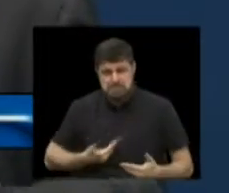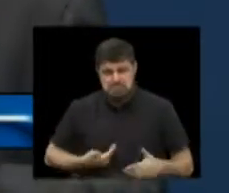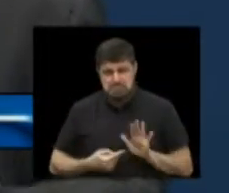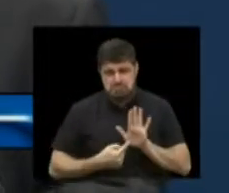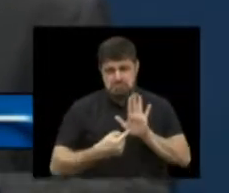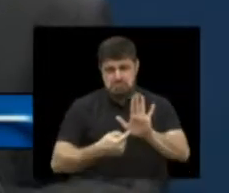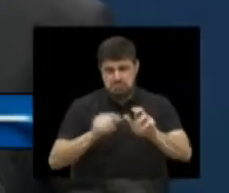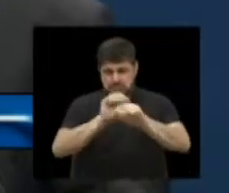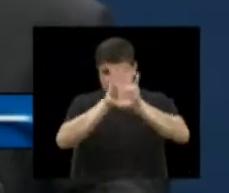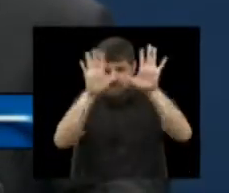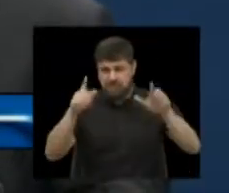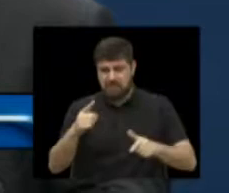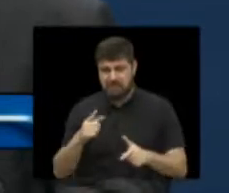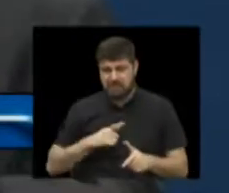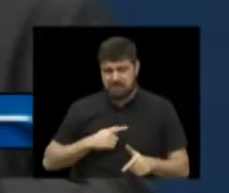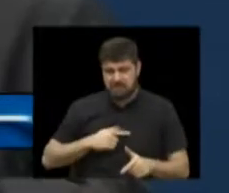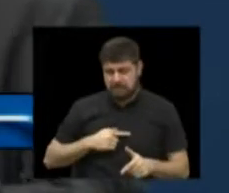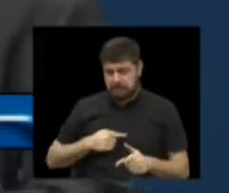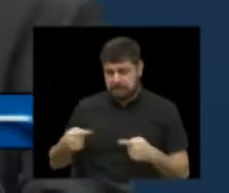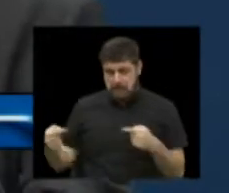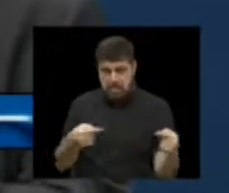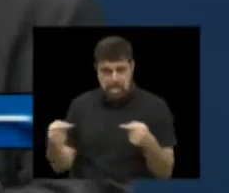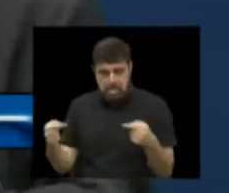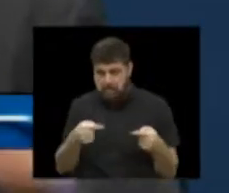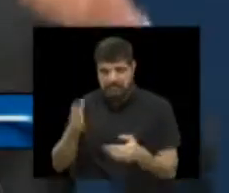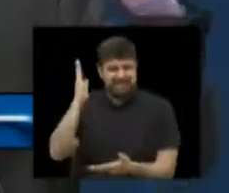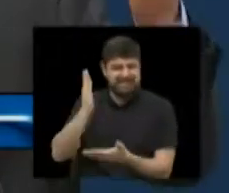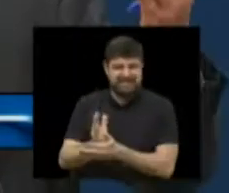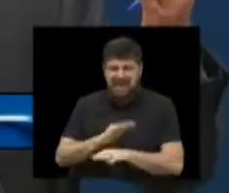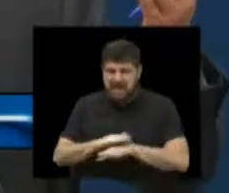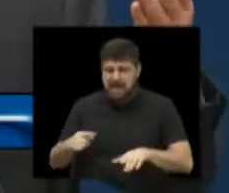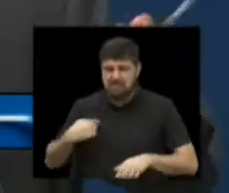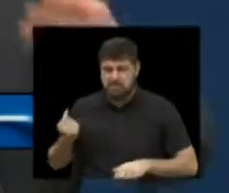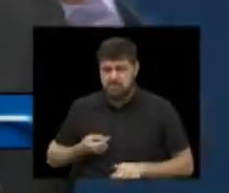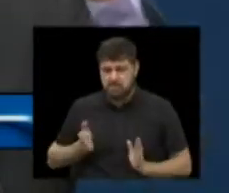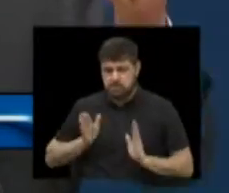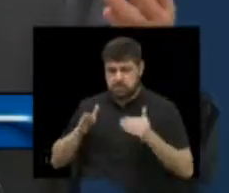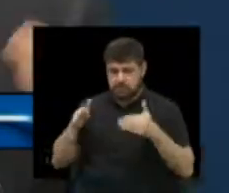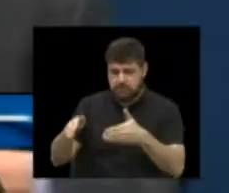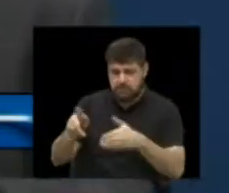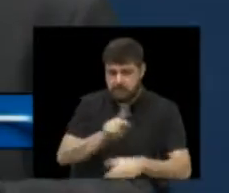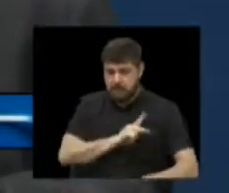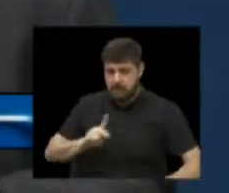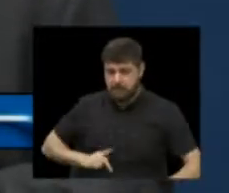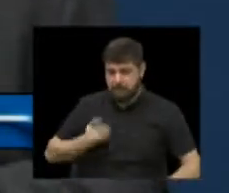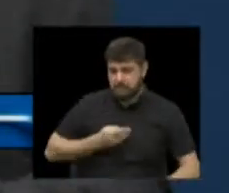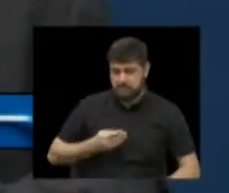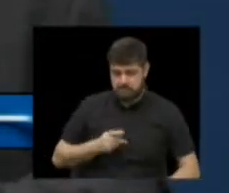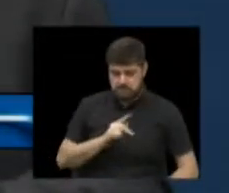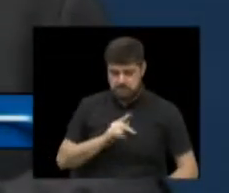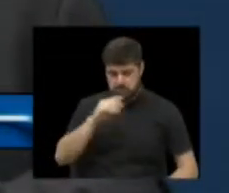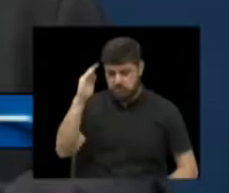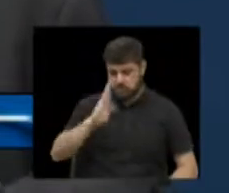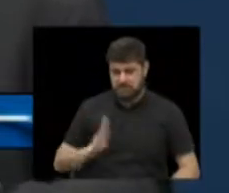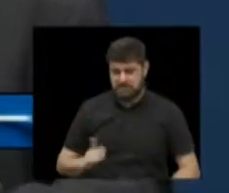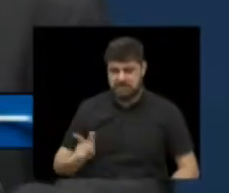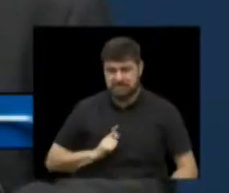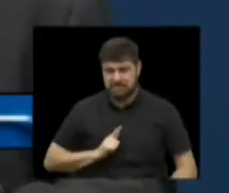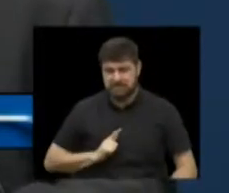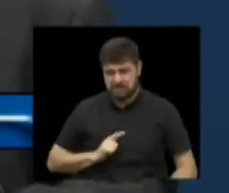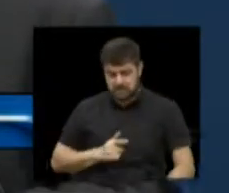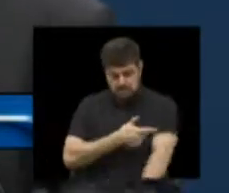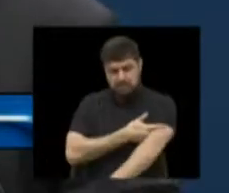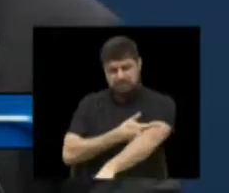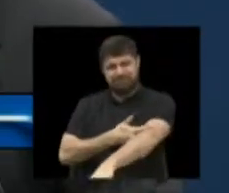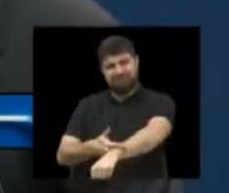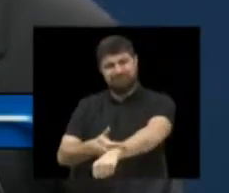superação de eventuais diferenças aqui, para que a gente possa olhar para a presidência da República, para o Congresso Nacional, com o mínimo do mínimo de